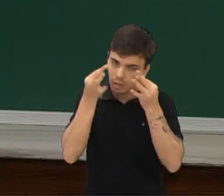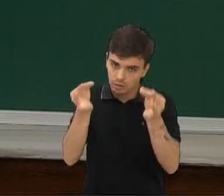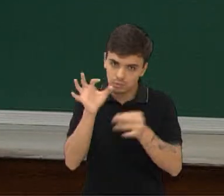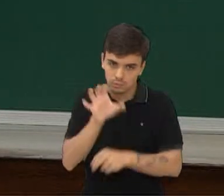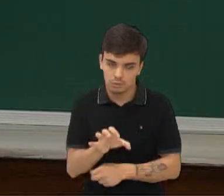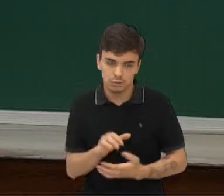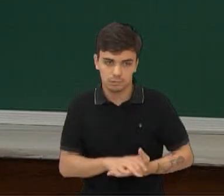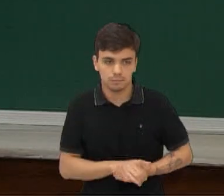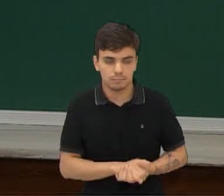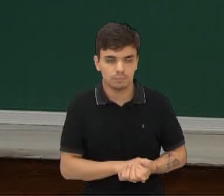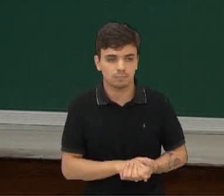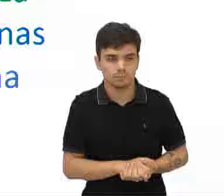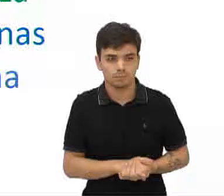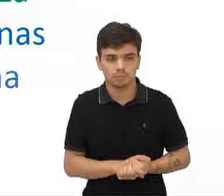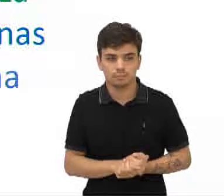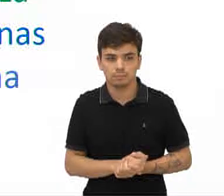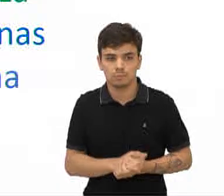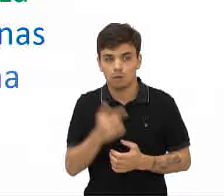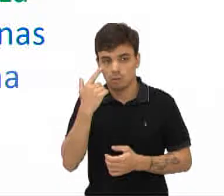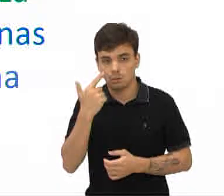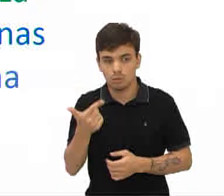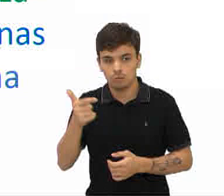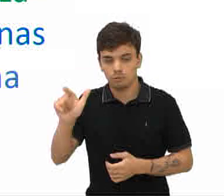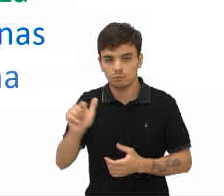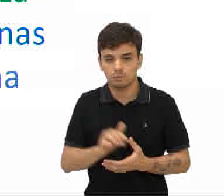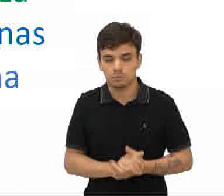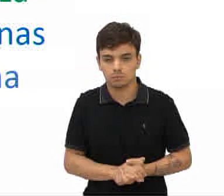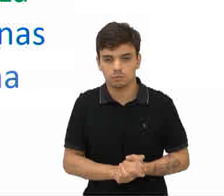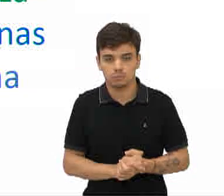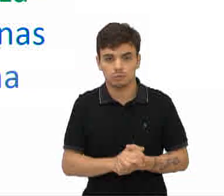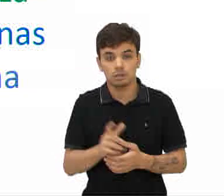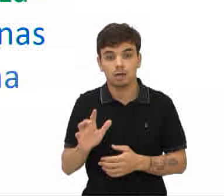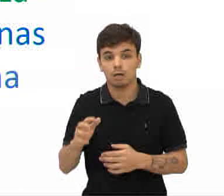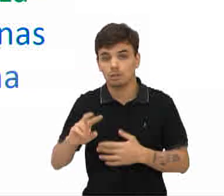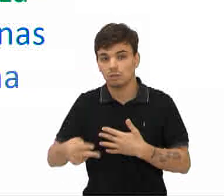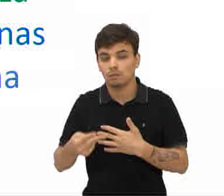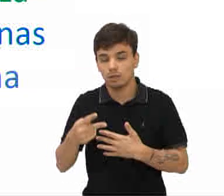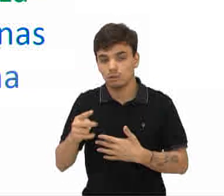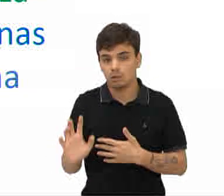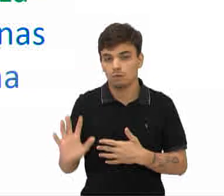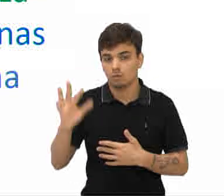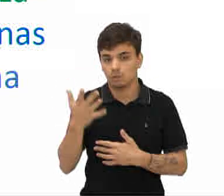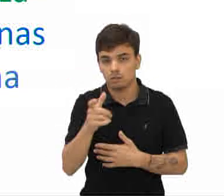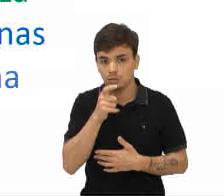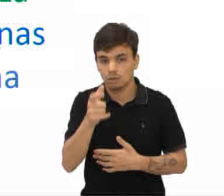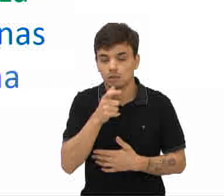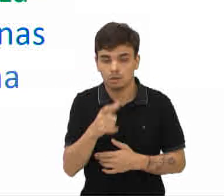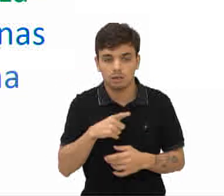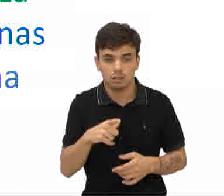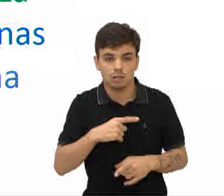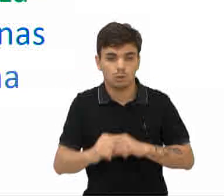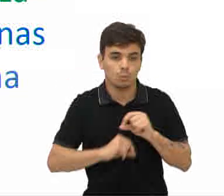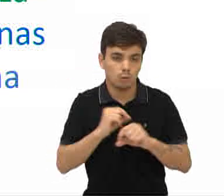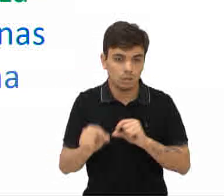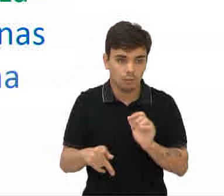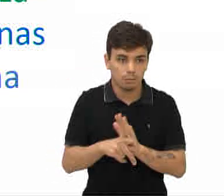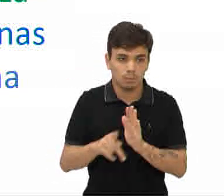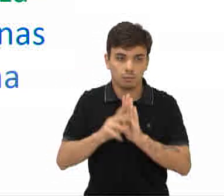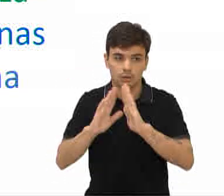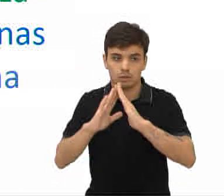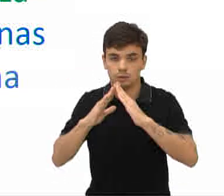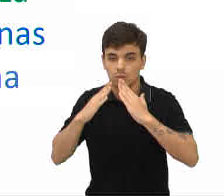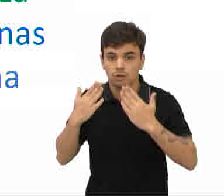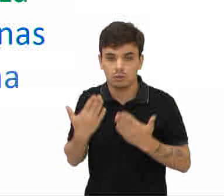aí, certo? Olha aqui um outro. Diante dos fatos supracitados, faz-se necessário que a escola, ó,